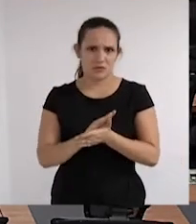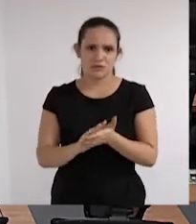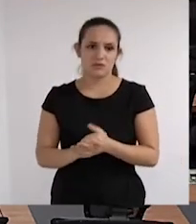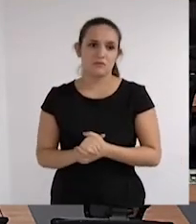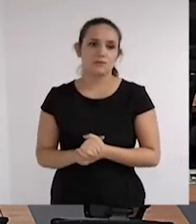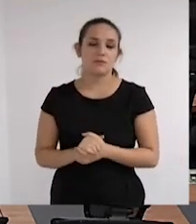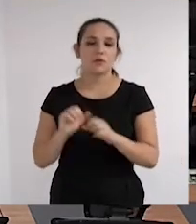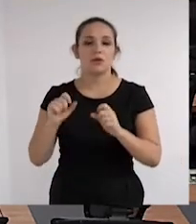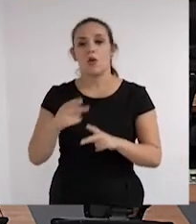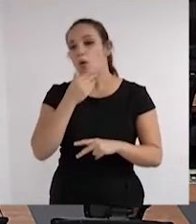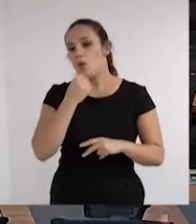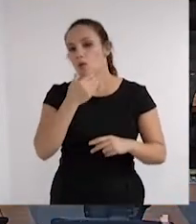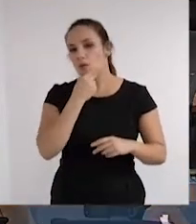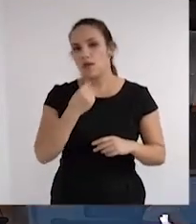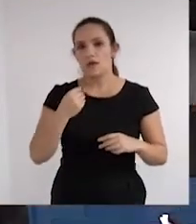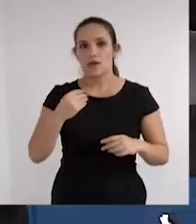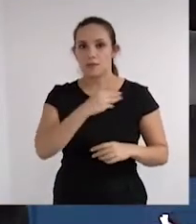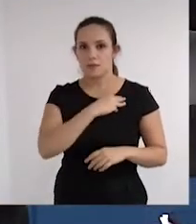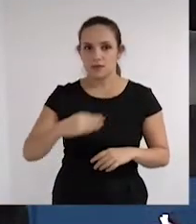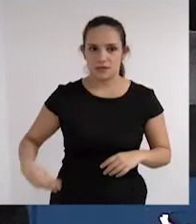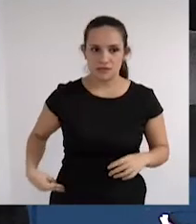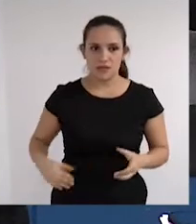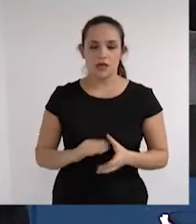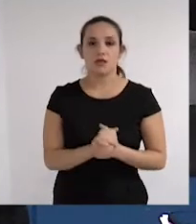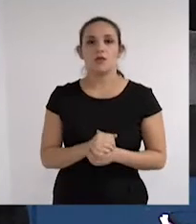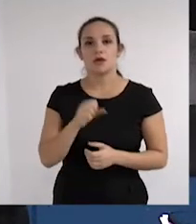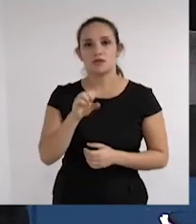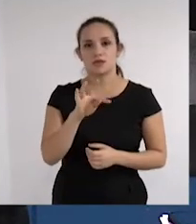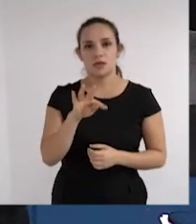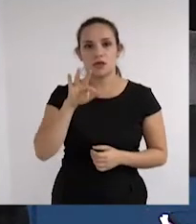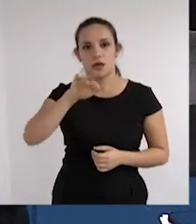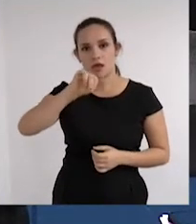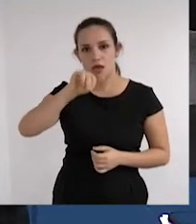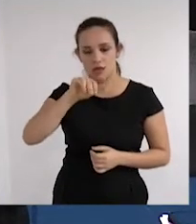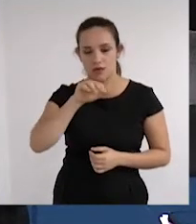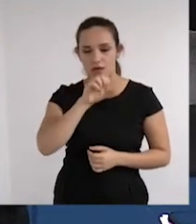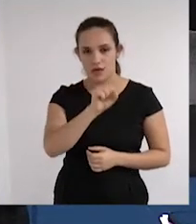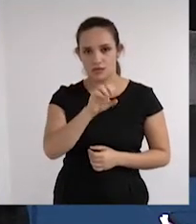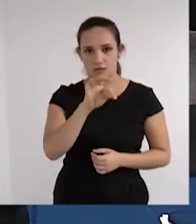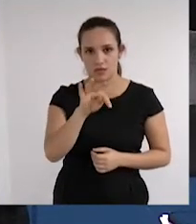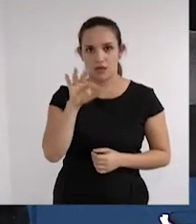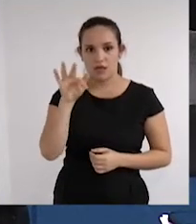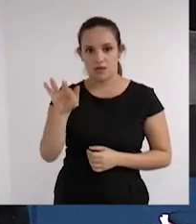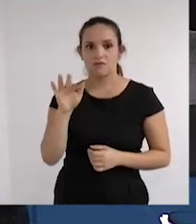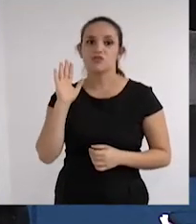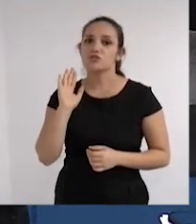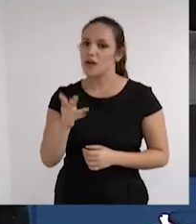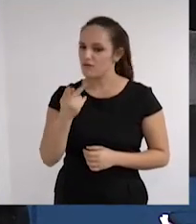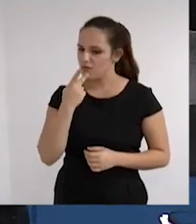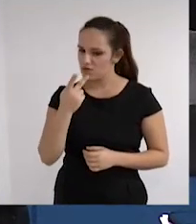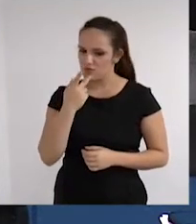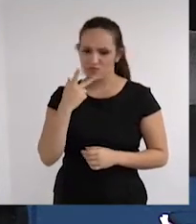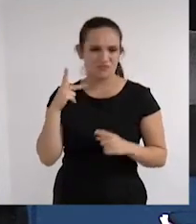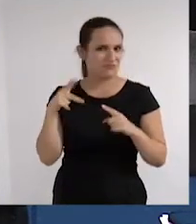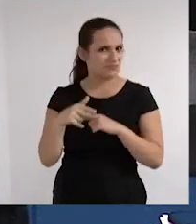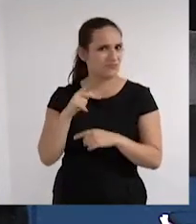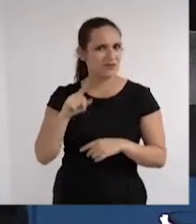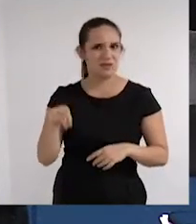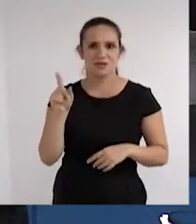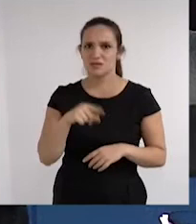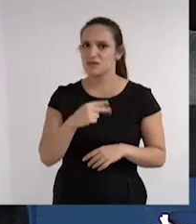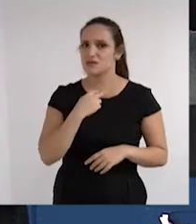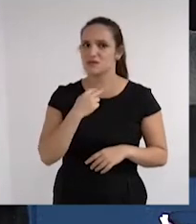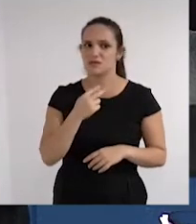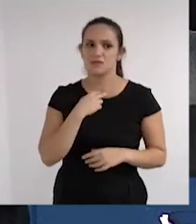o ministro Ricardo Lewandowski, do Supremo Tribunal Federal, também já havia suspenso a alíquota progressiva para servidores públicos